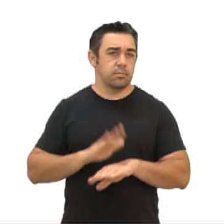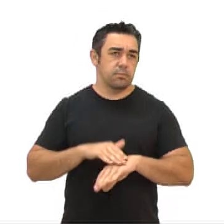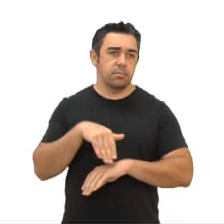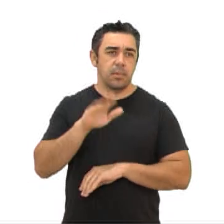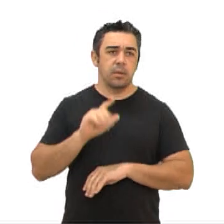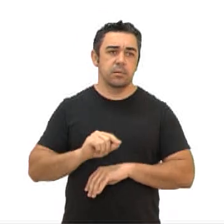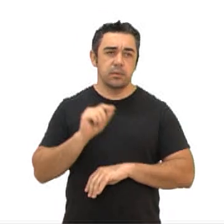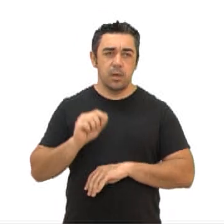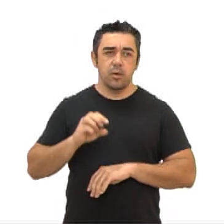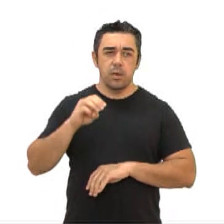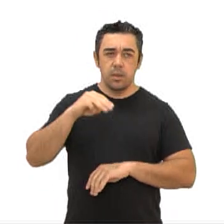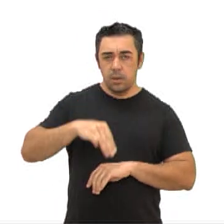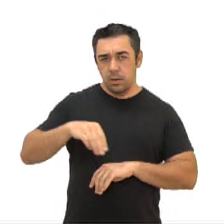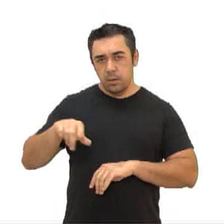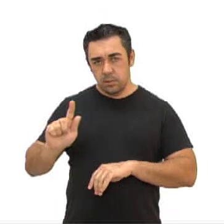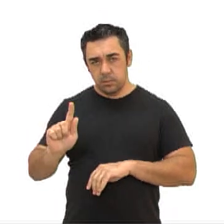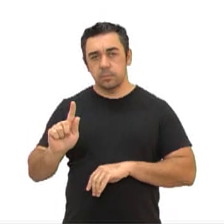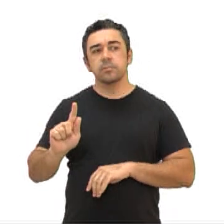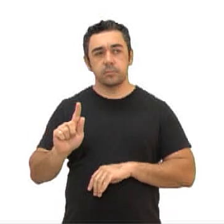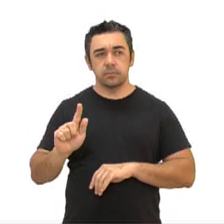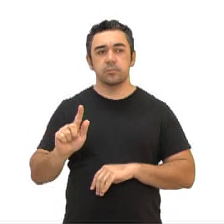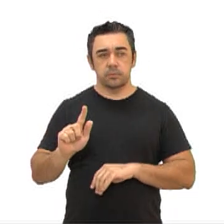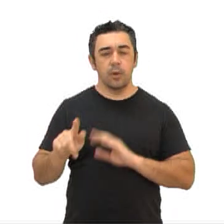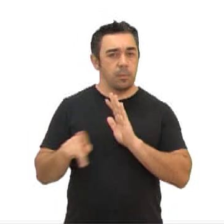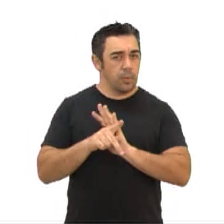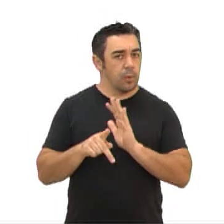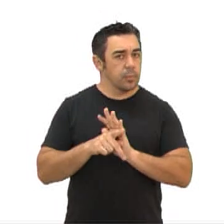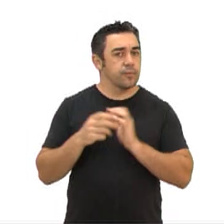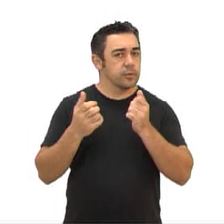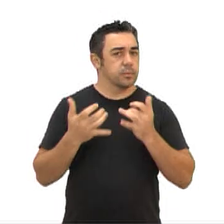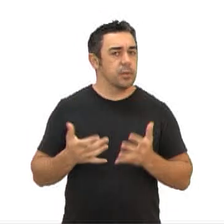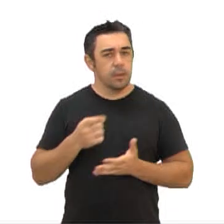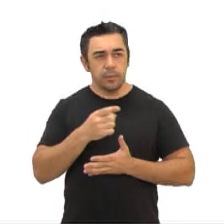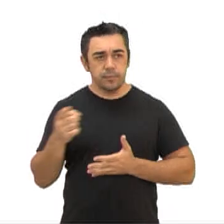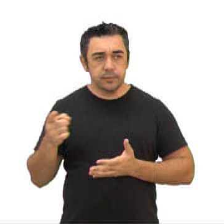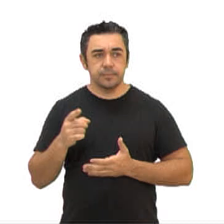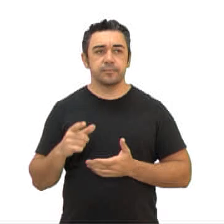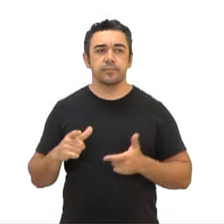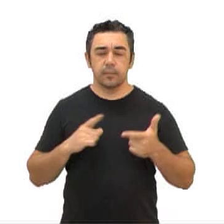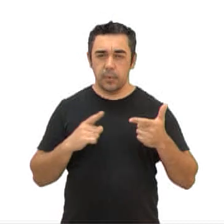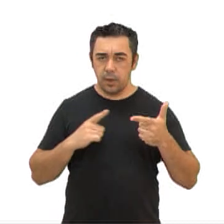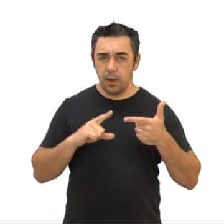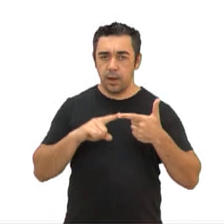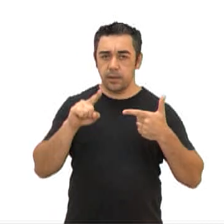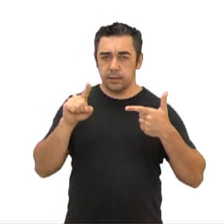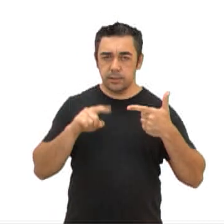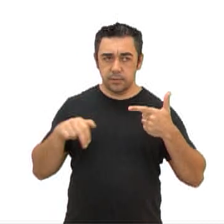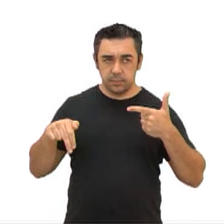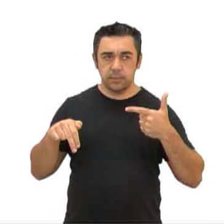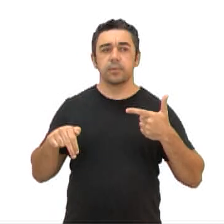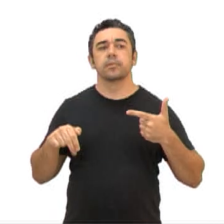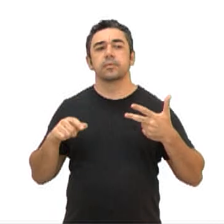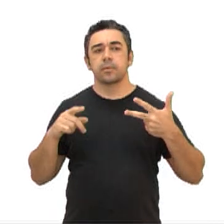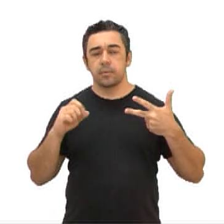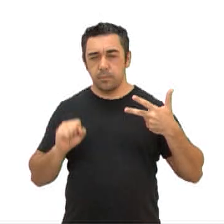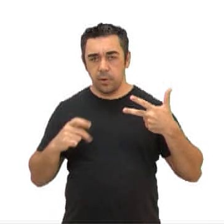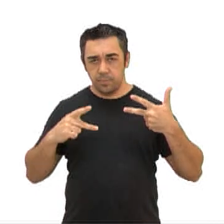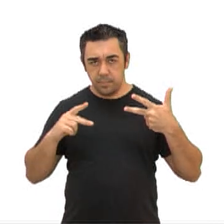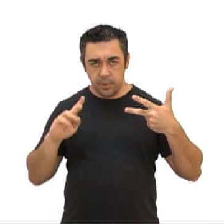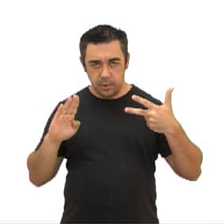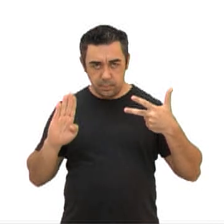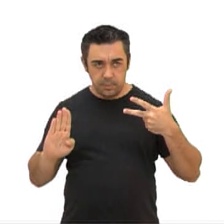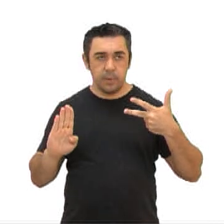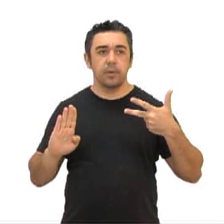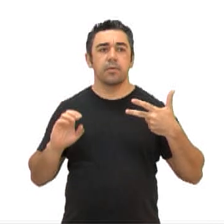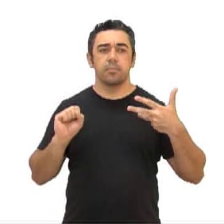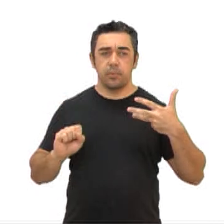temos também uma questão particular do magnésio, né? A gente já vai explicar para vocês, já vai relembrar, né? Pode ser o zinco, pode ser o chumbo, pode